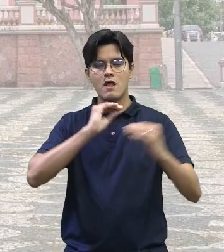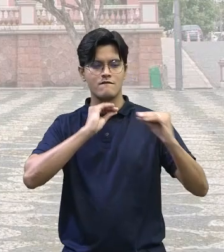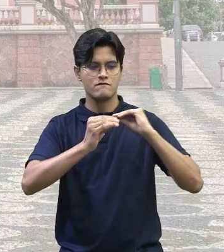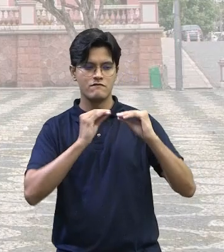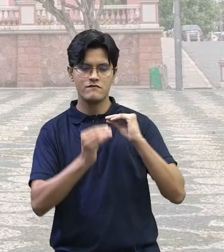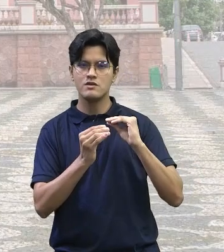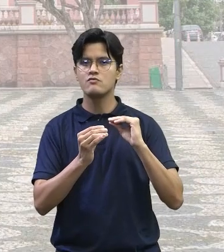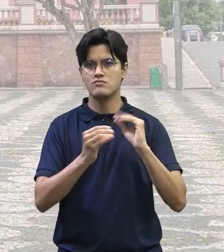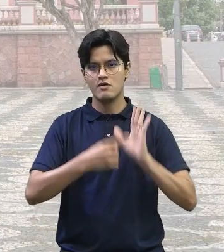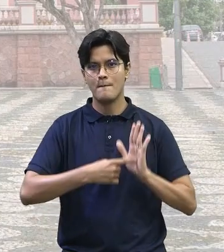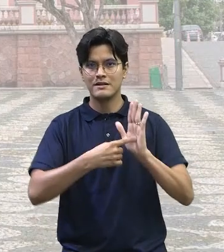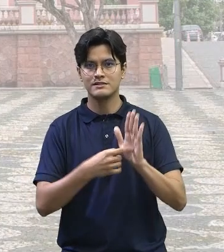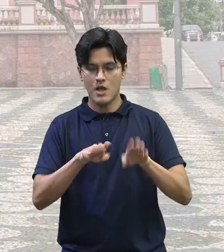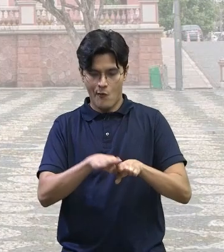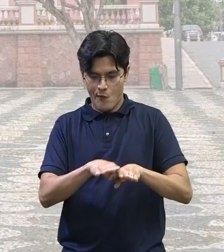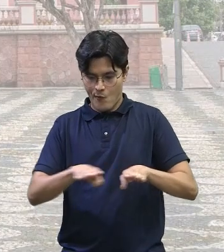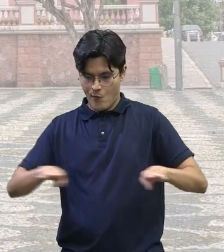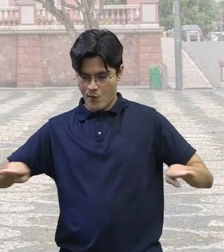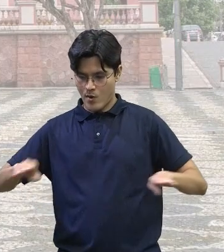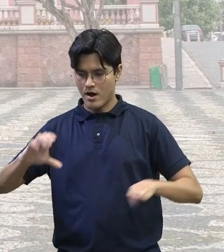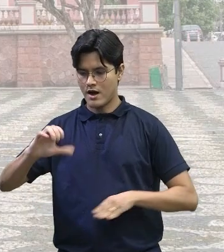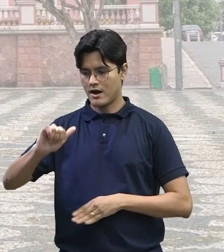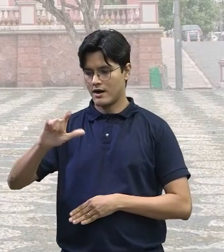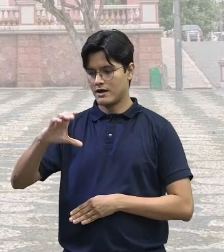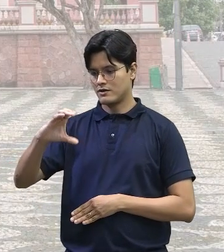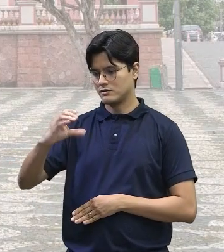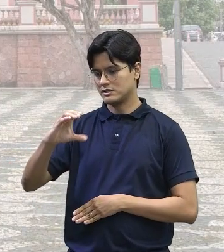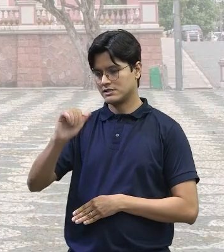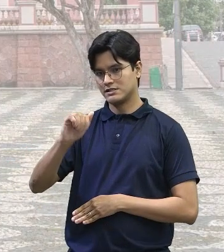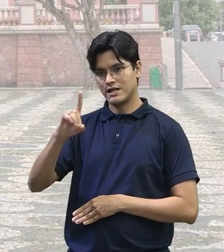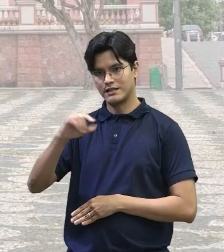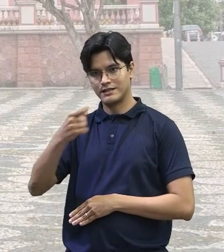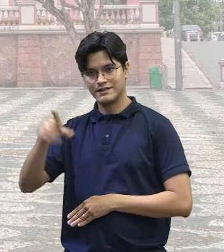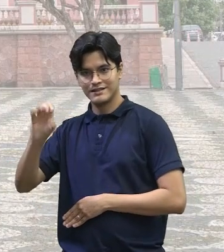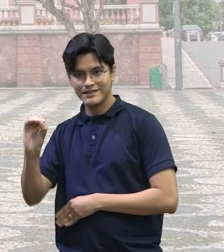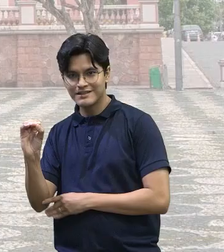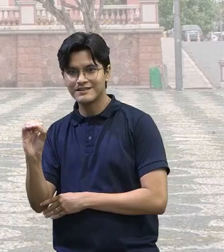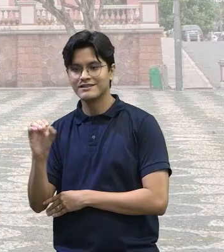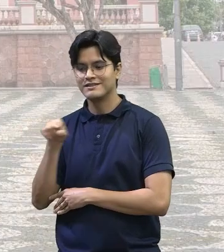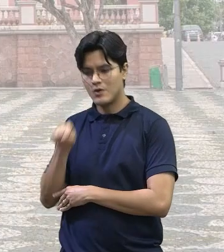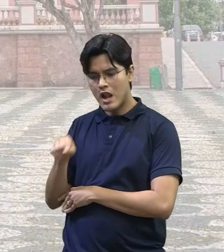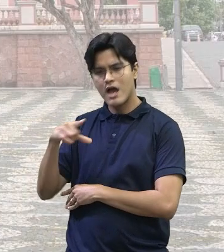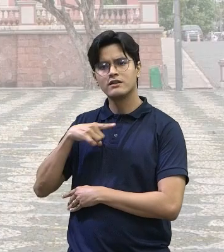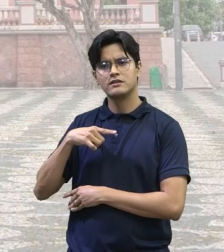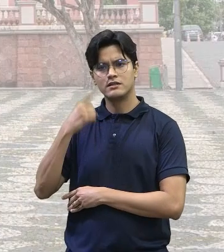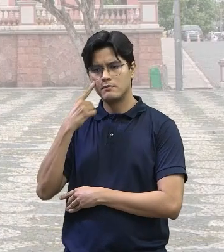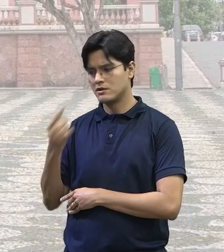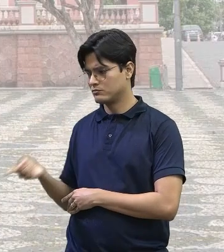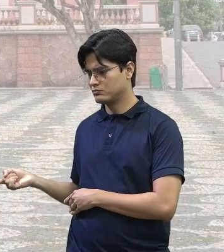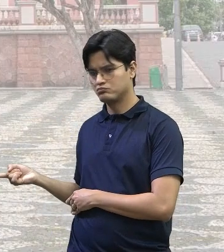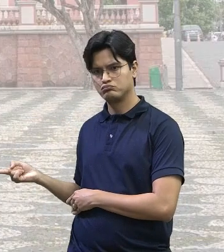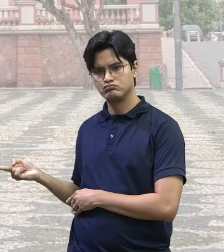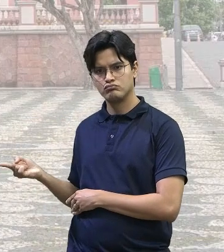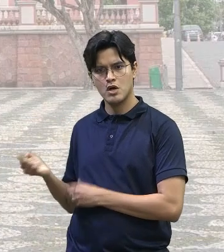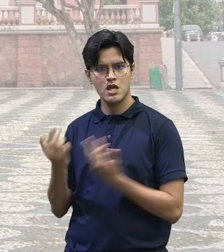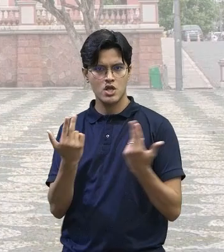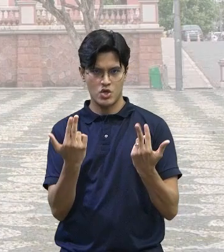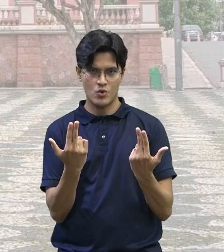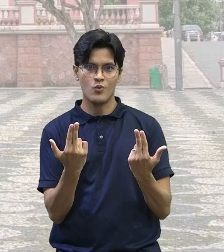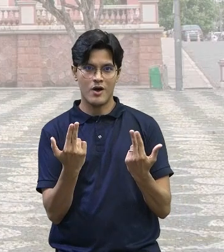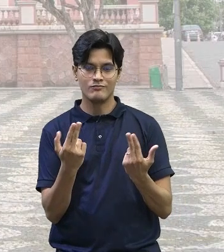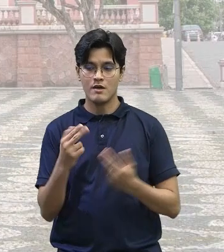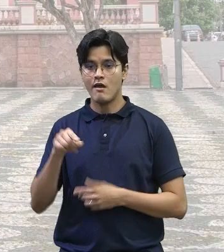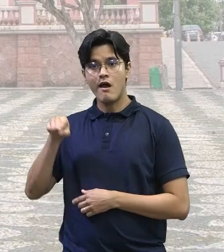ao calçadão ali do Largo de São Sebastião, de onde veio a inspiração justamente para que